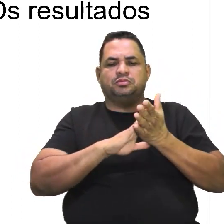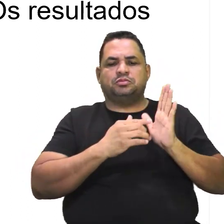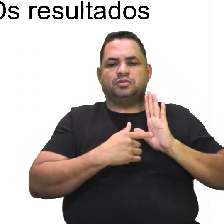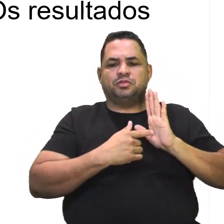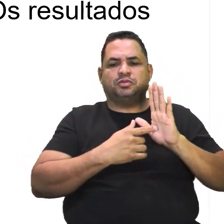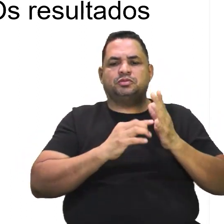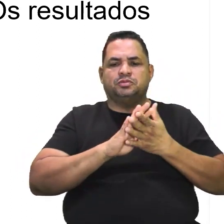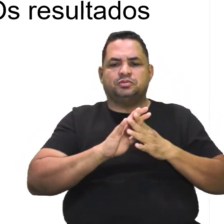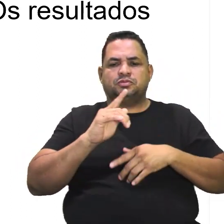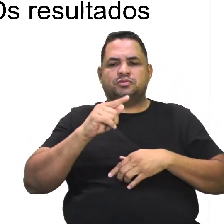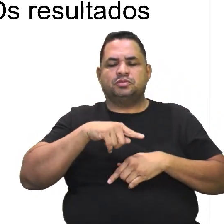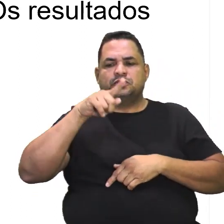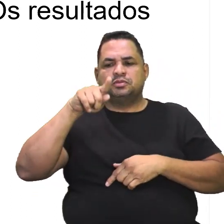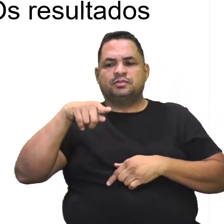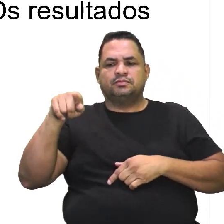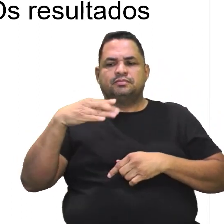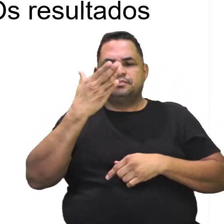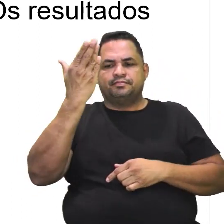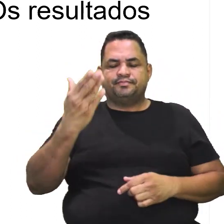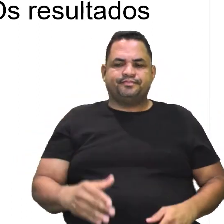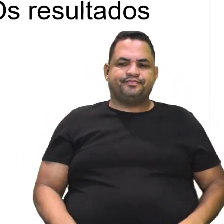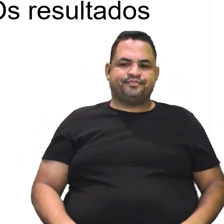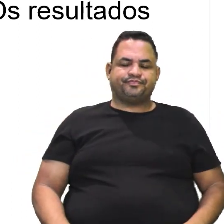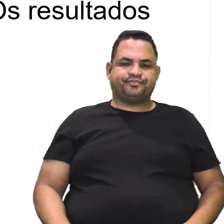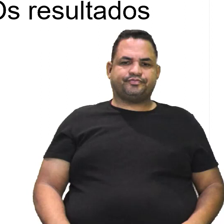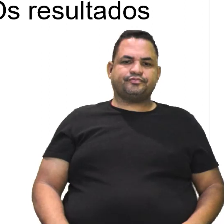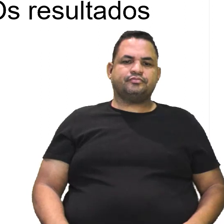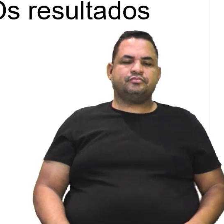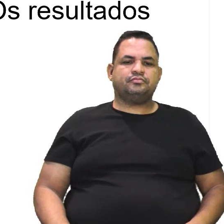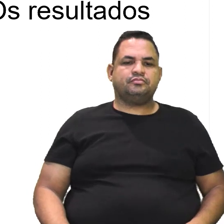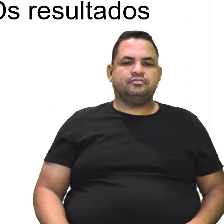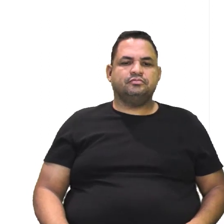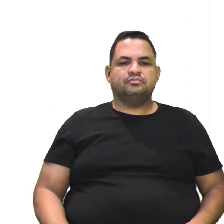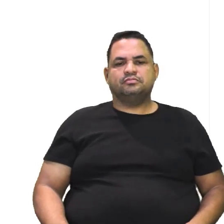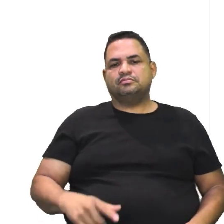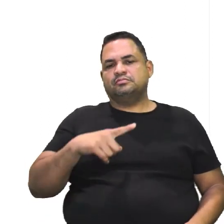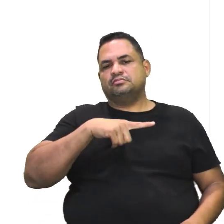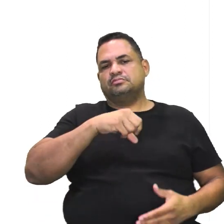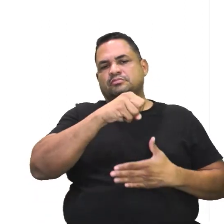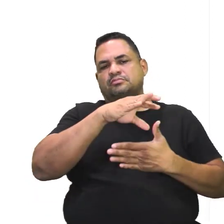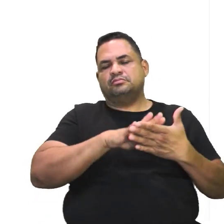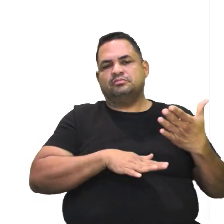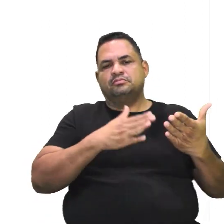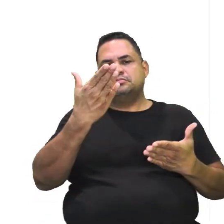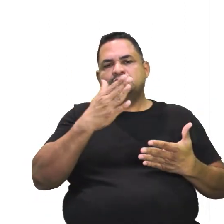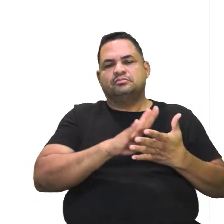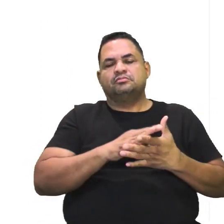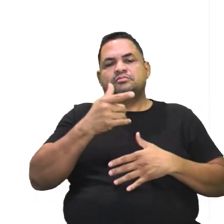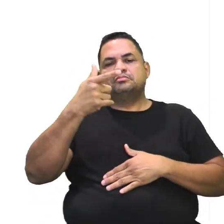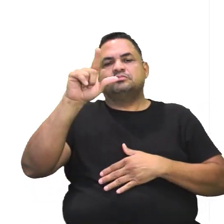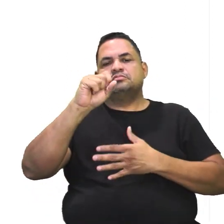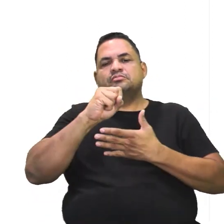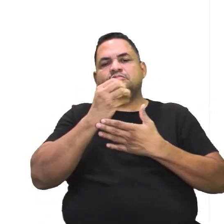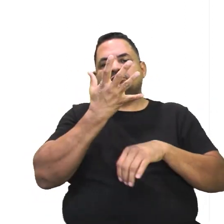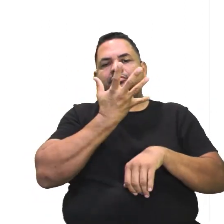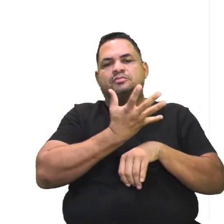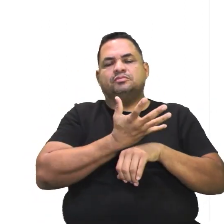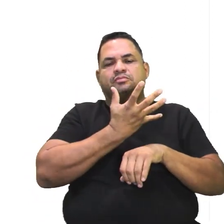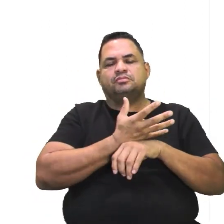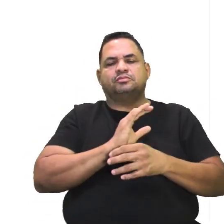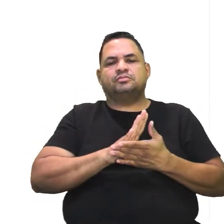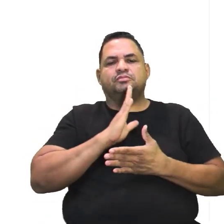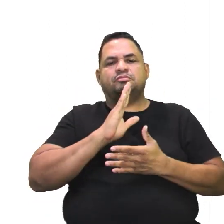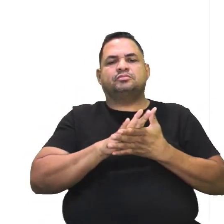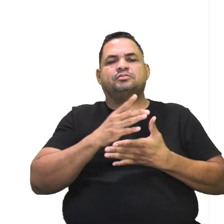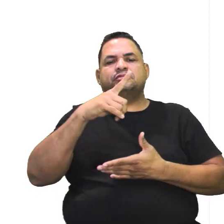estão indicados no gráfico. E lá vem gráfico, né? Quando a gente diz que muitas questões de matemática e de outras áreas do conhecimento